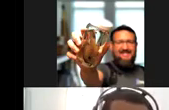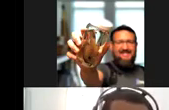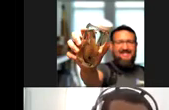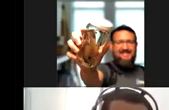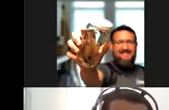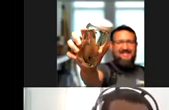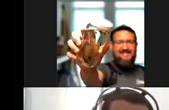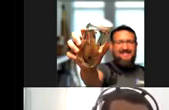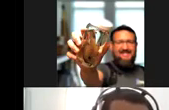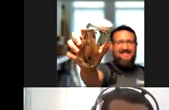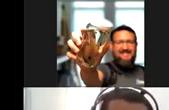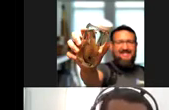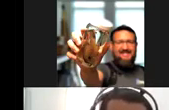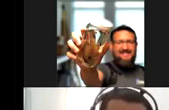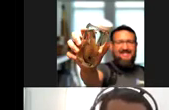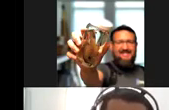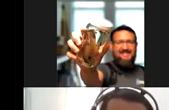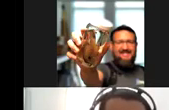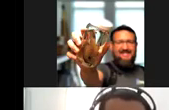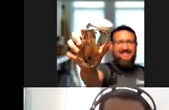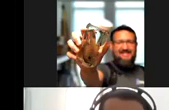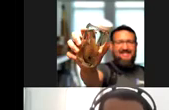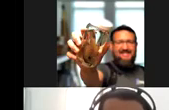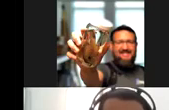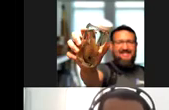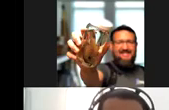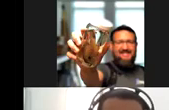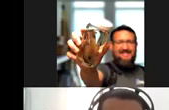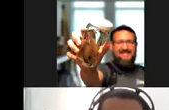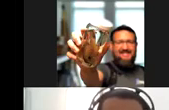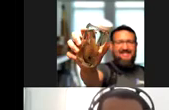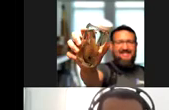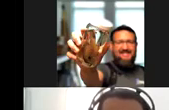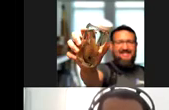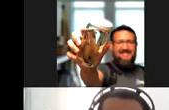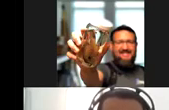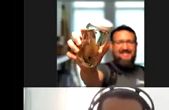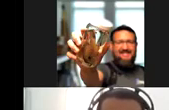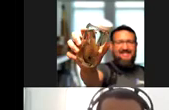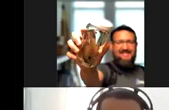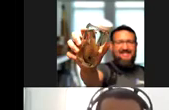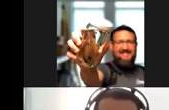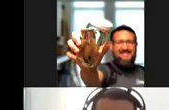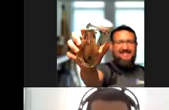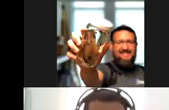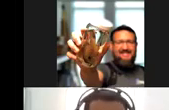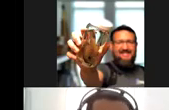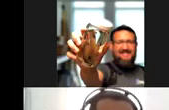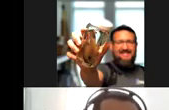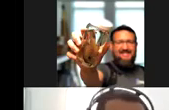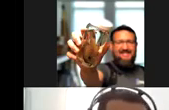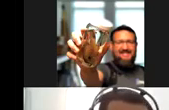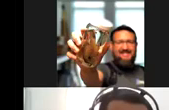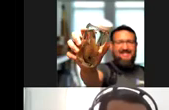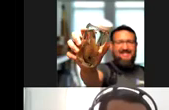1803 com Dalton, que o que ele propôs é que existiam átomos, existiam essas esferas indivisíveis que compunham os elementos. E